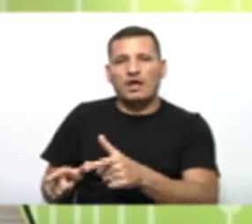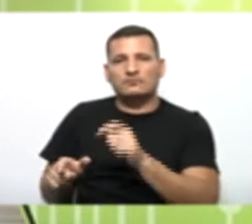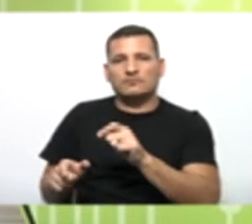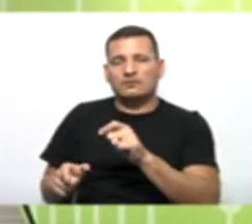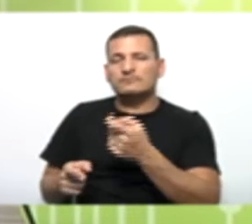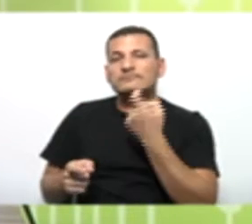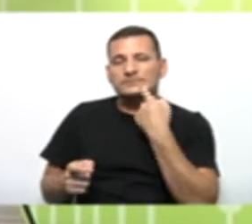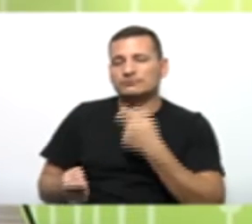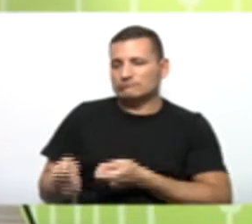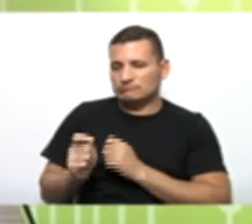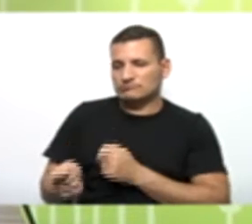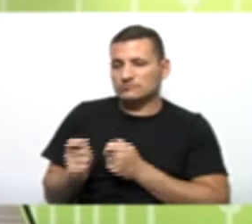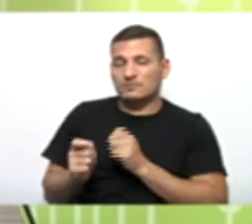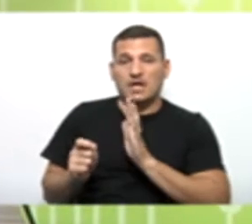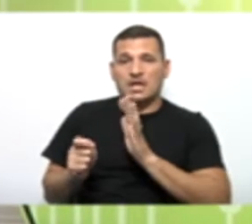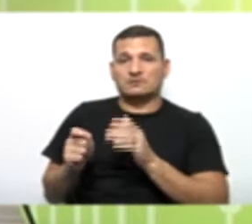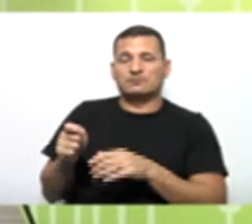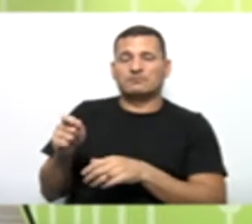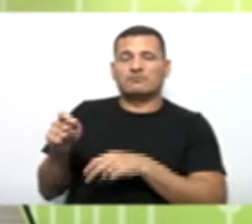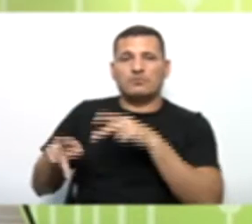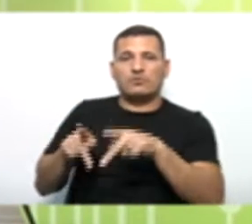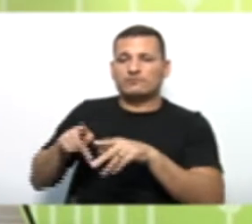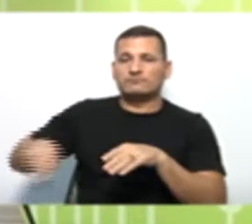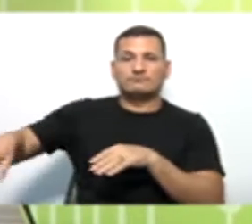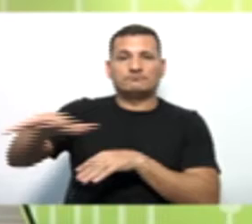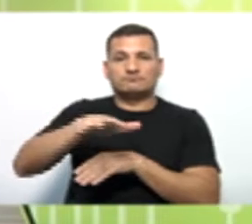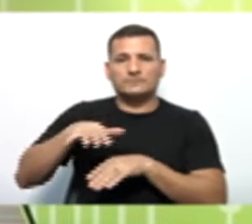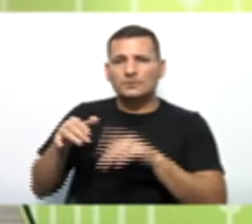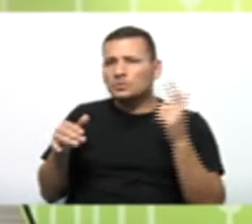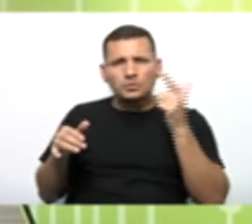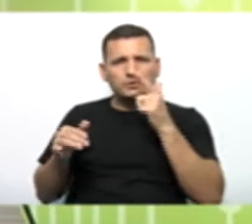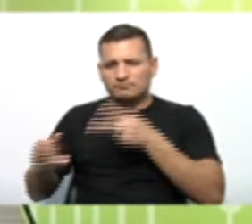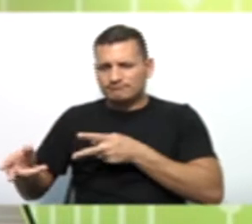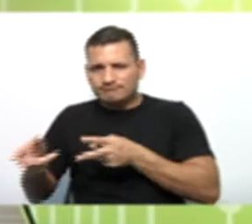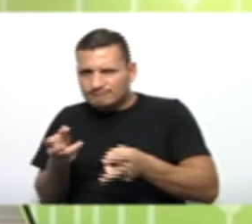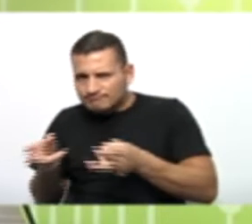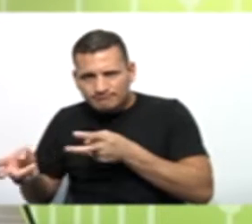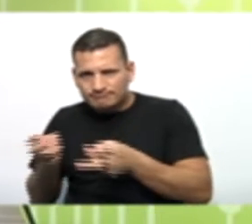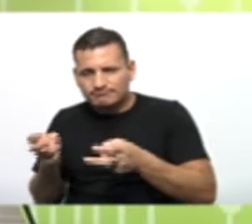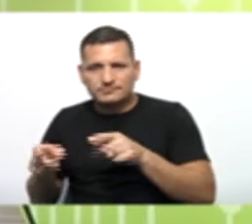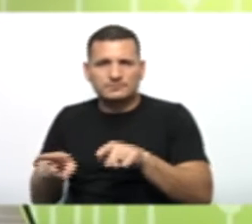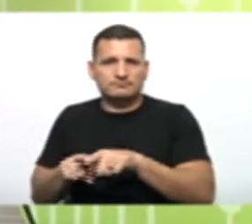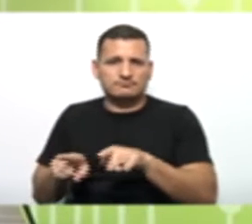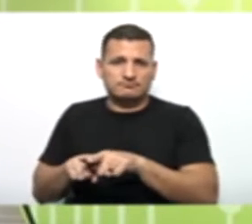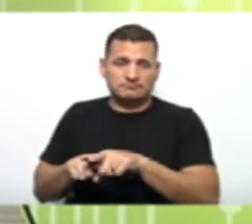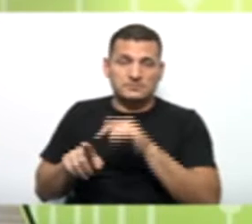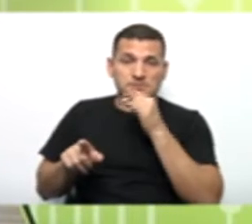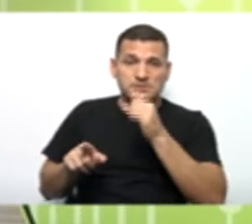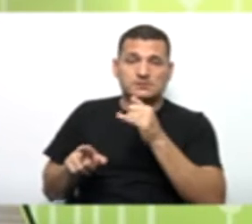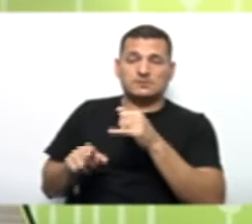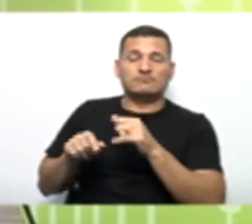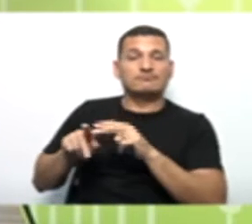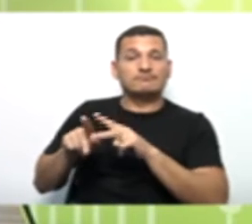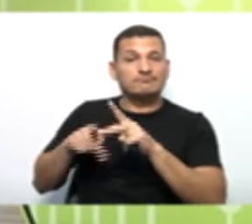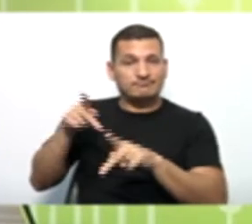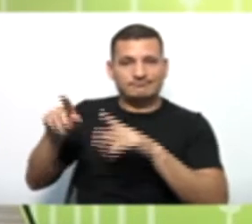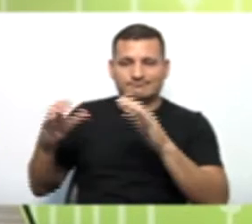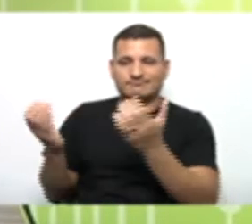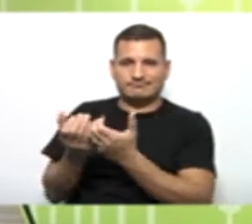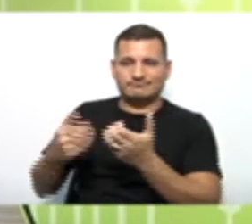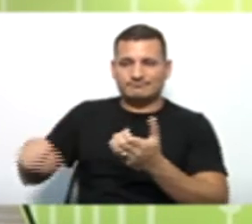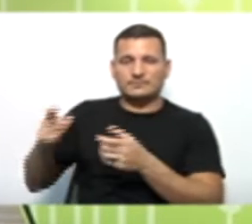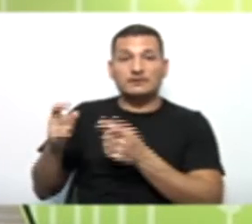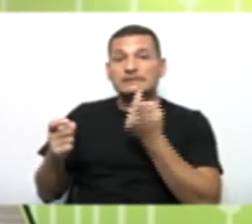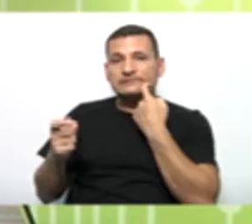populações no entorno consigam também extrair os seus alimentos. Se tem uma comunidade que pesca em um local, eu não posso,